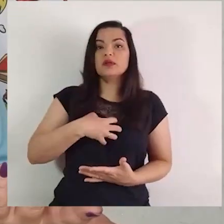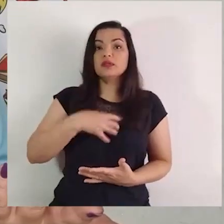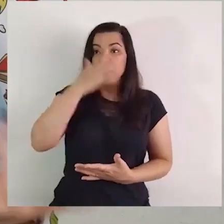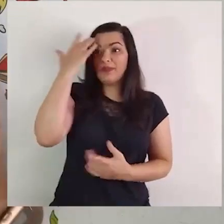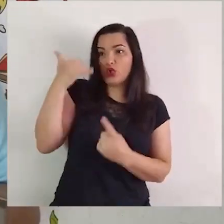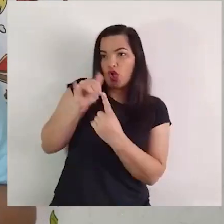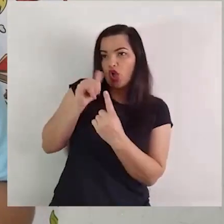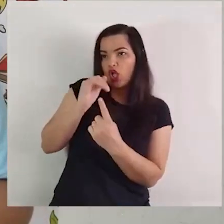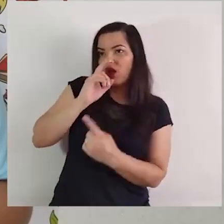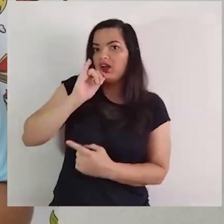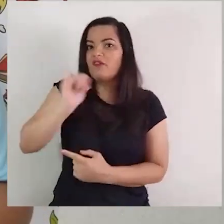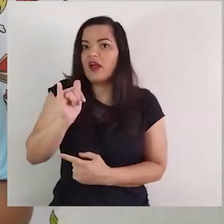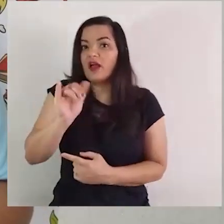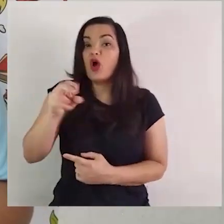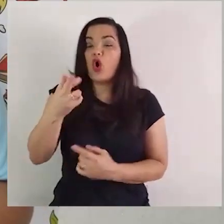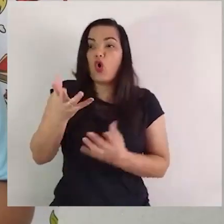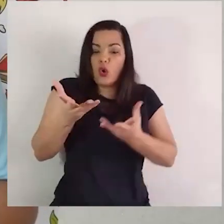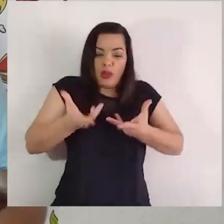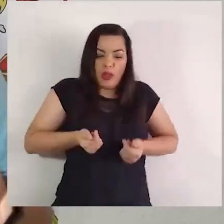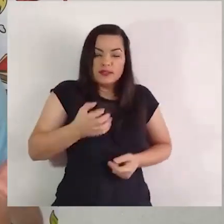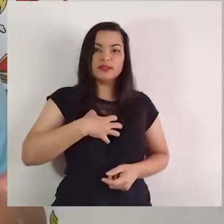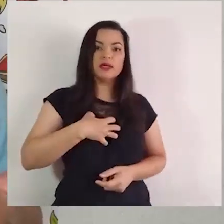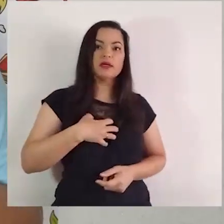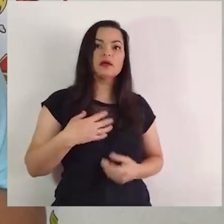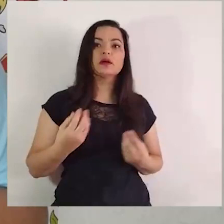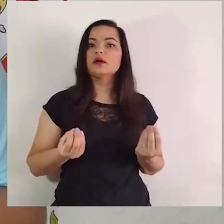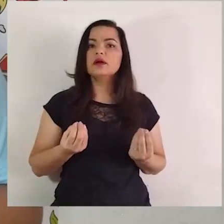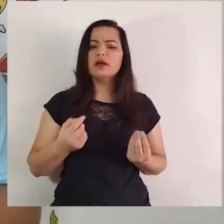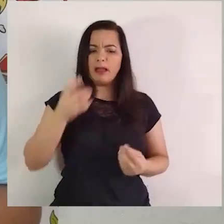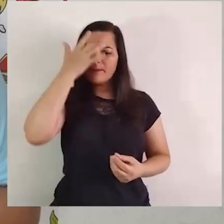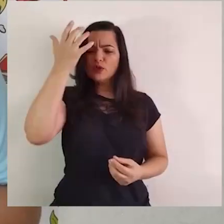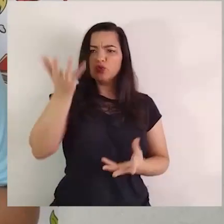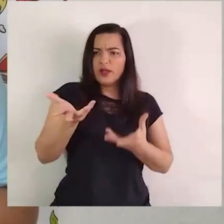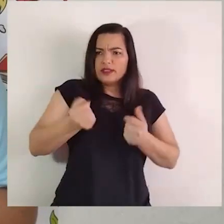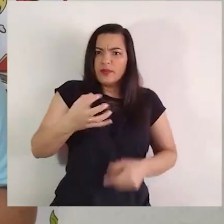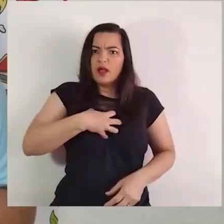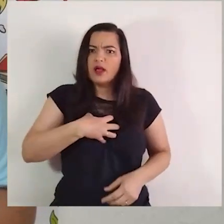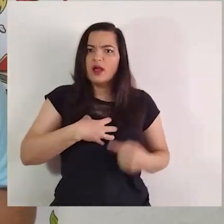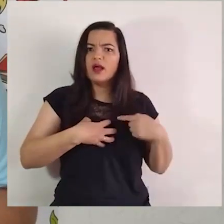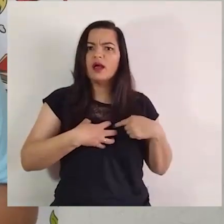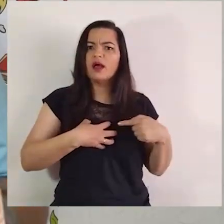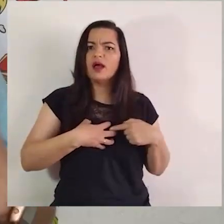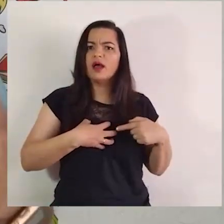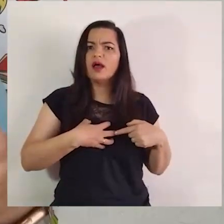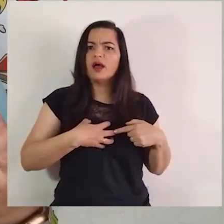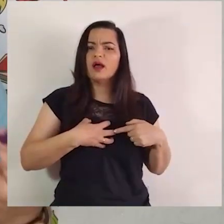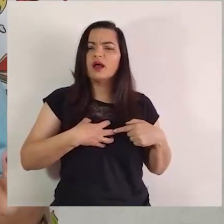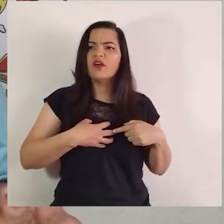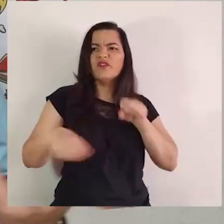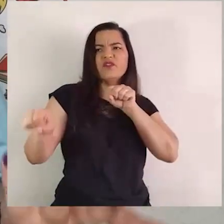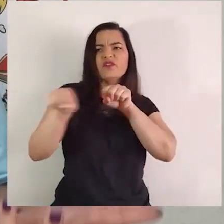bullying ou para quem recebeu? Será que o sentimento da pessoa que recebe